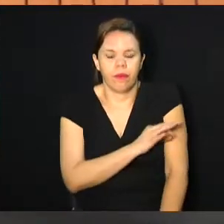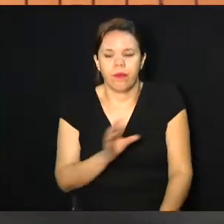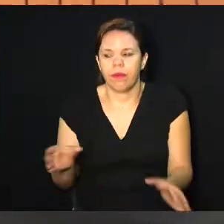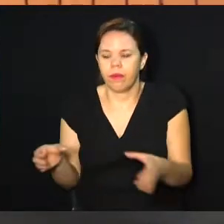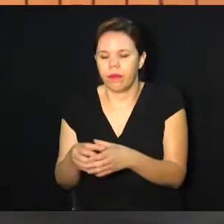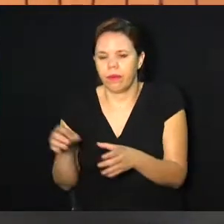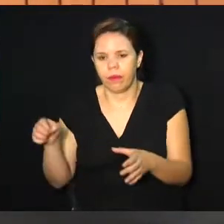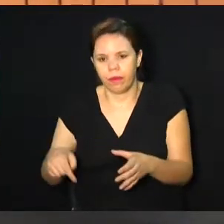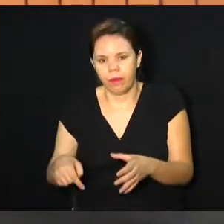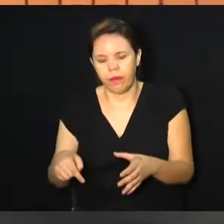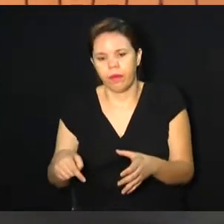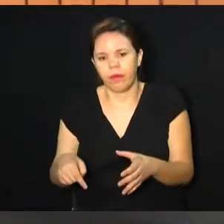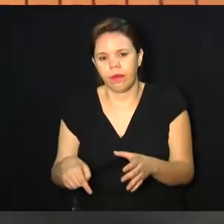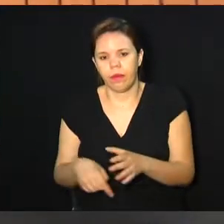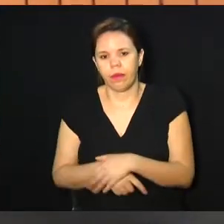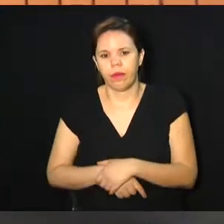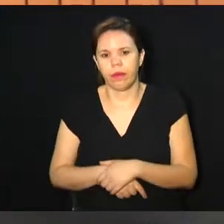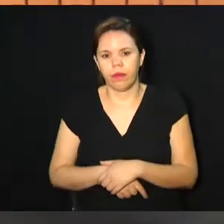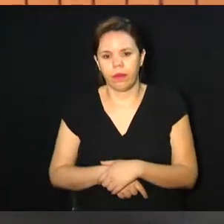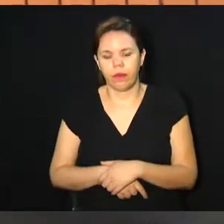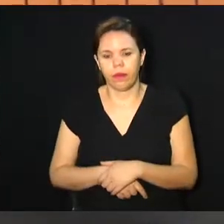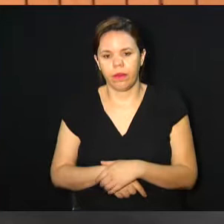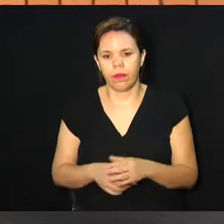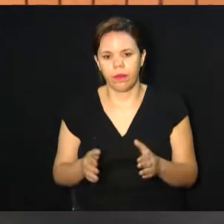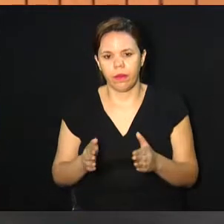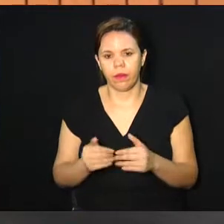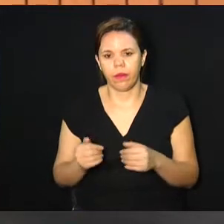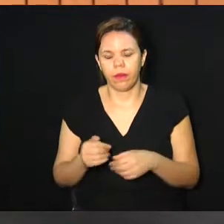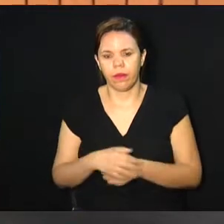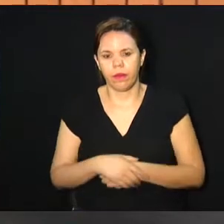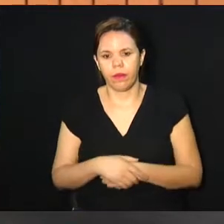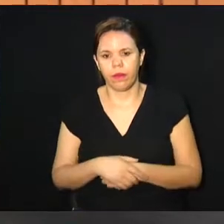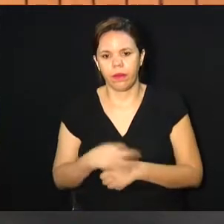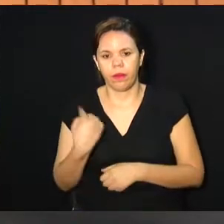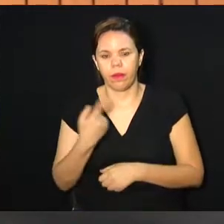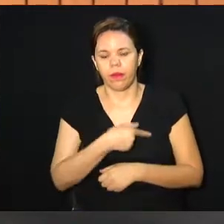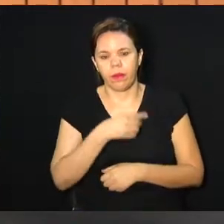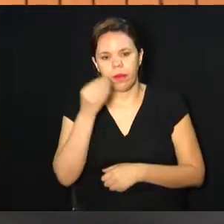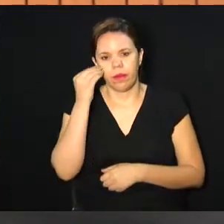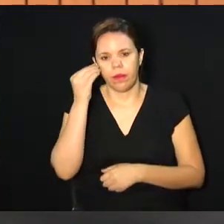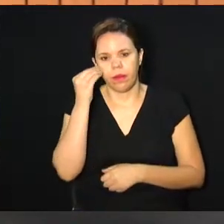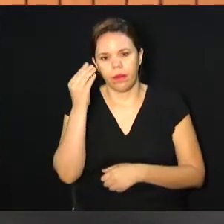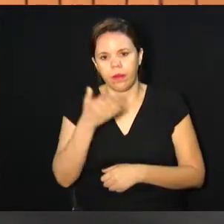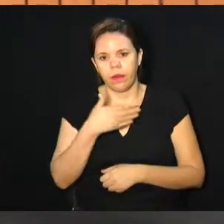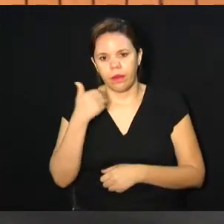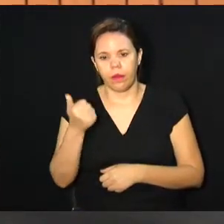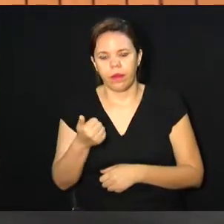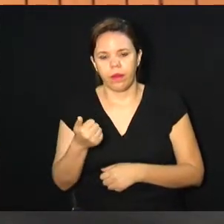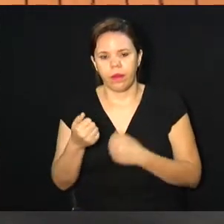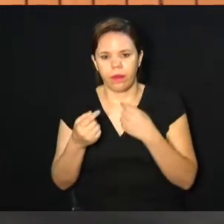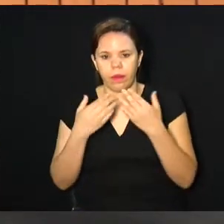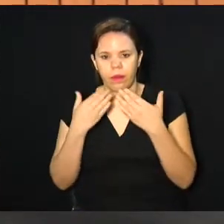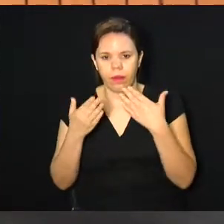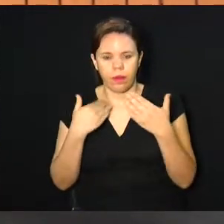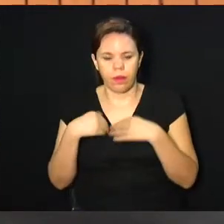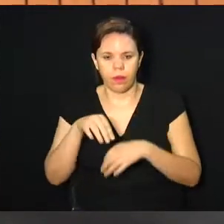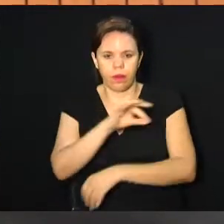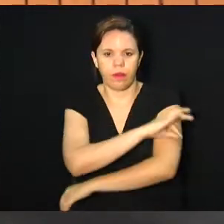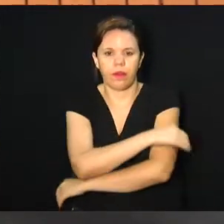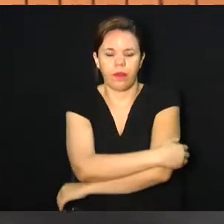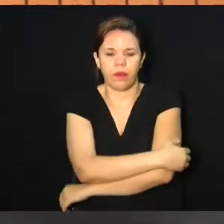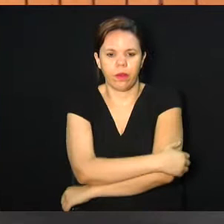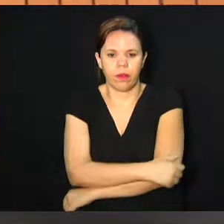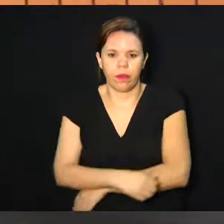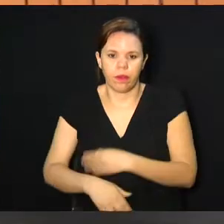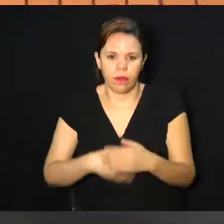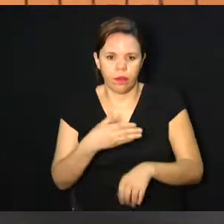comissão deixo um pedido para a gente tentar melhorar, dialogando com a Prefeitura, tentar melhorar esse